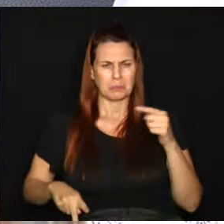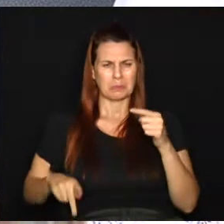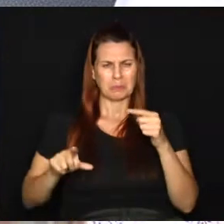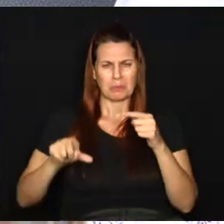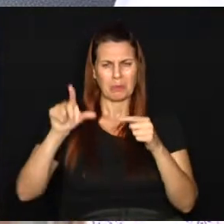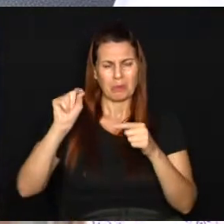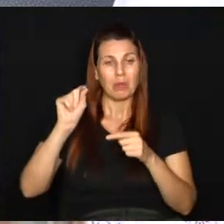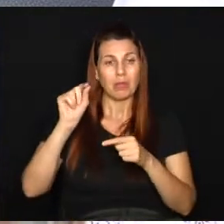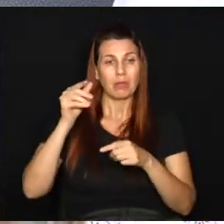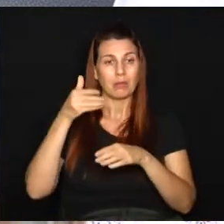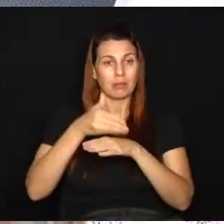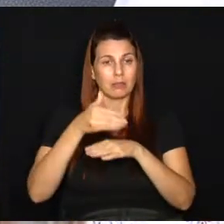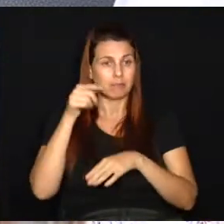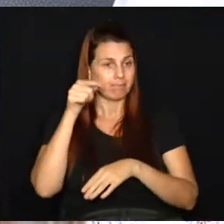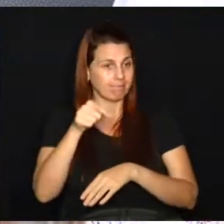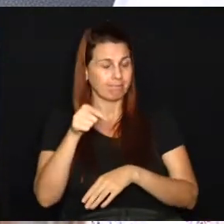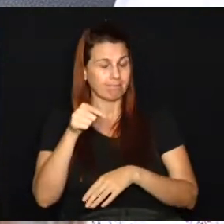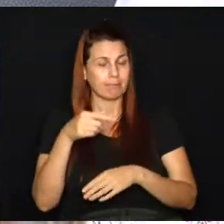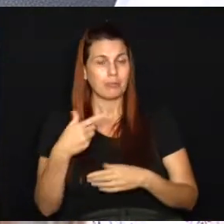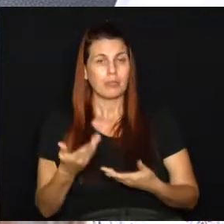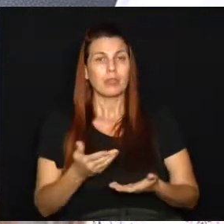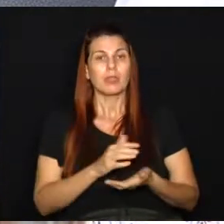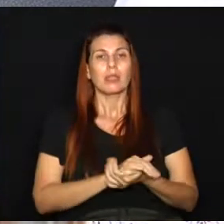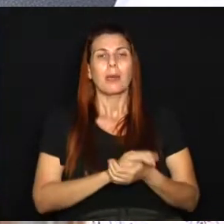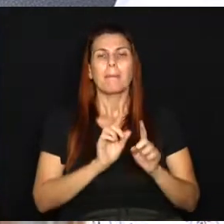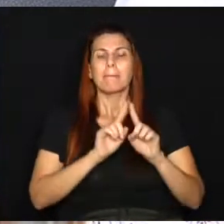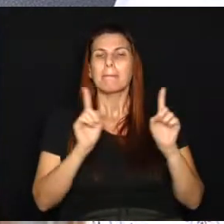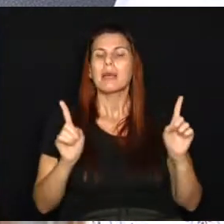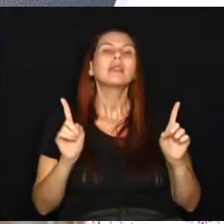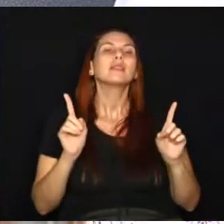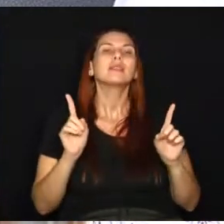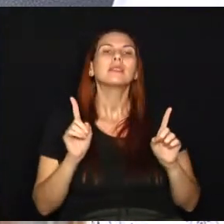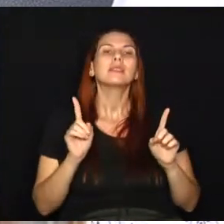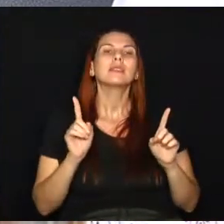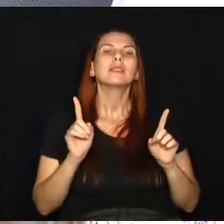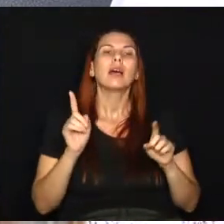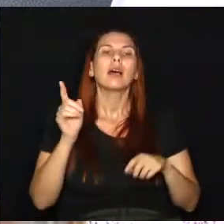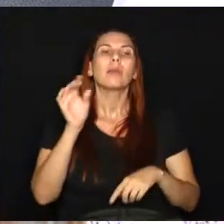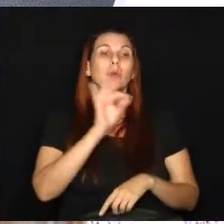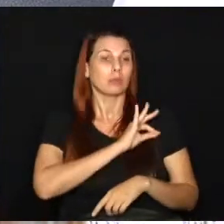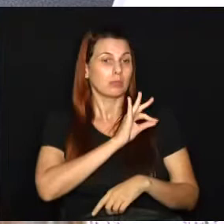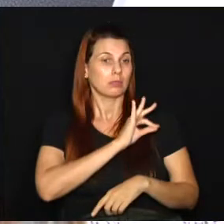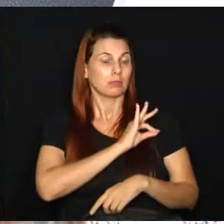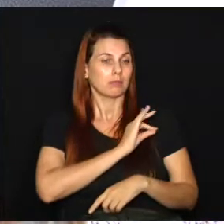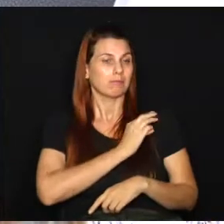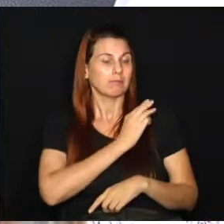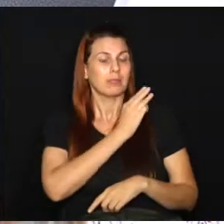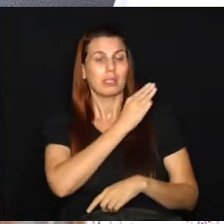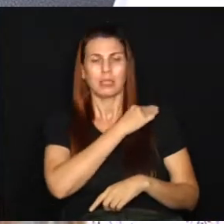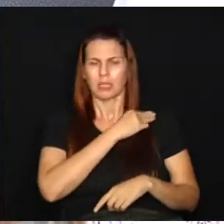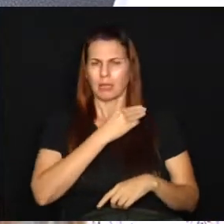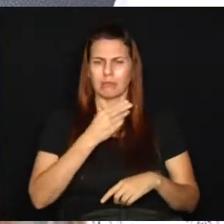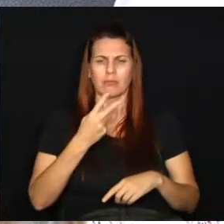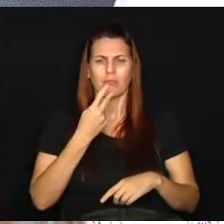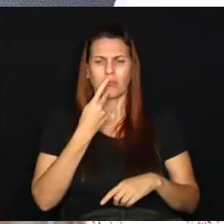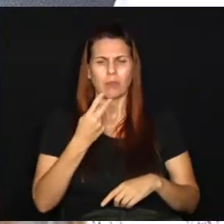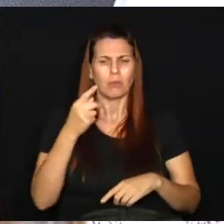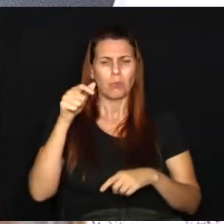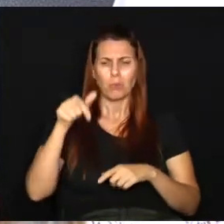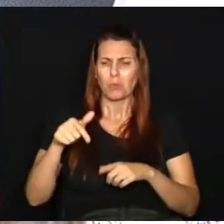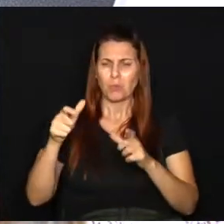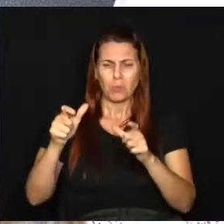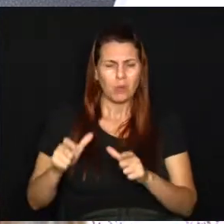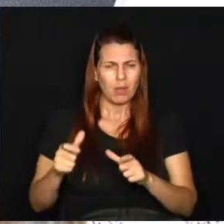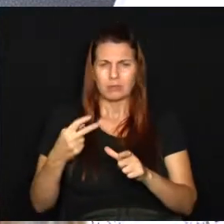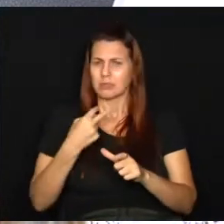para estar lá. Mas a Polícia Militar, com vários argumentos para que aquele espaço não